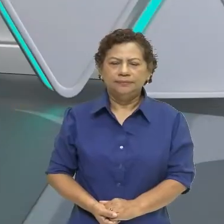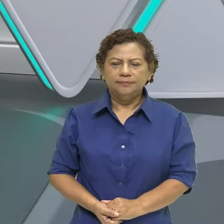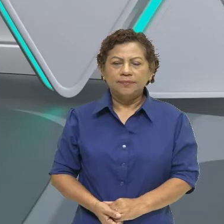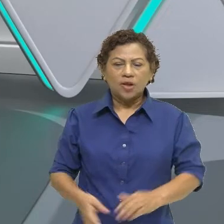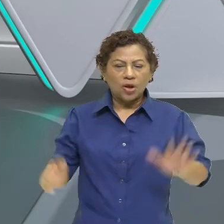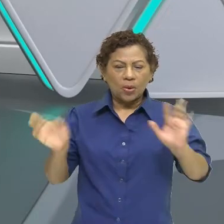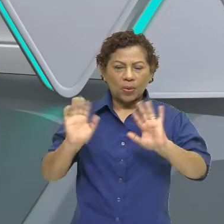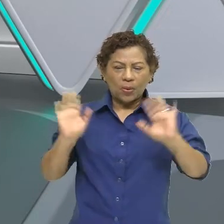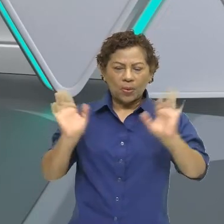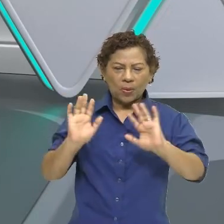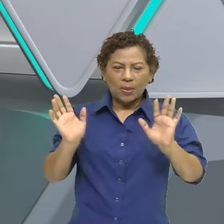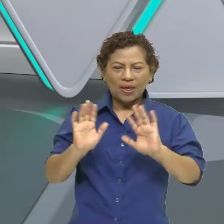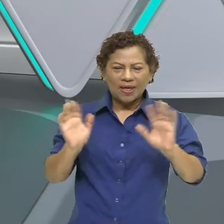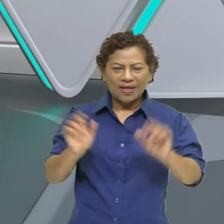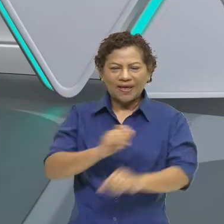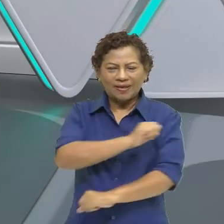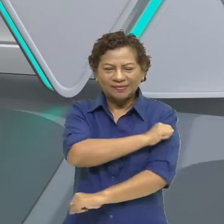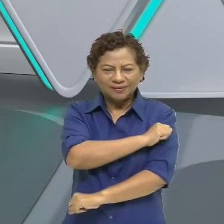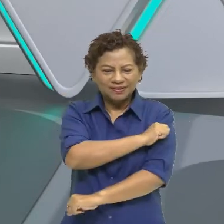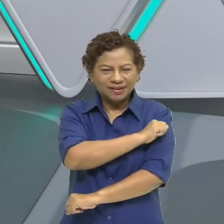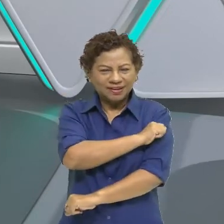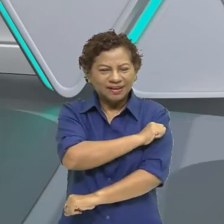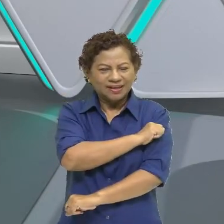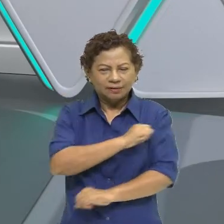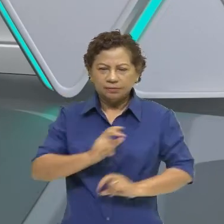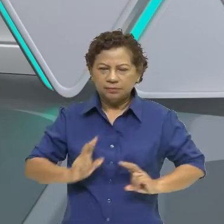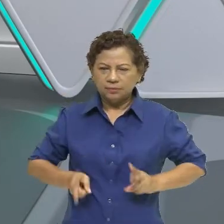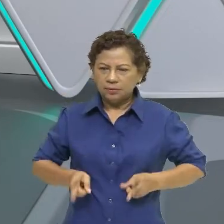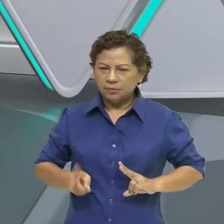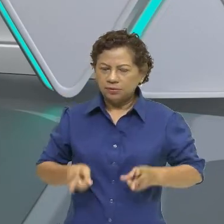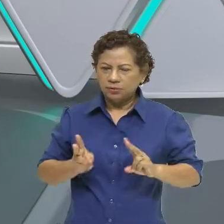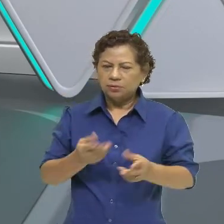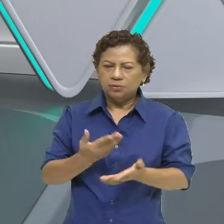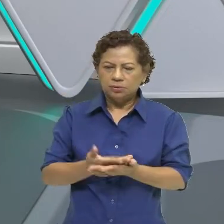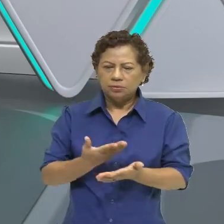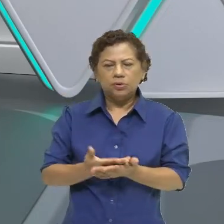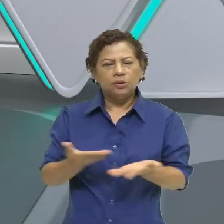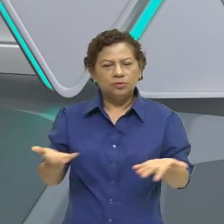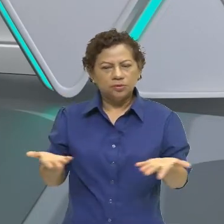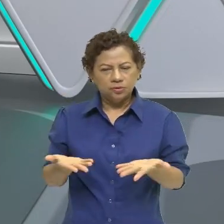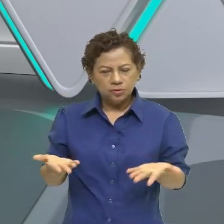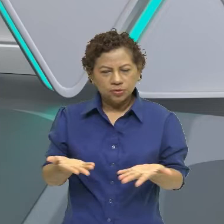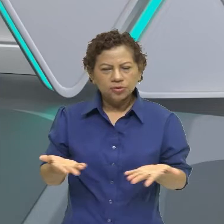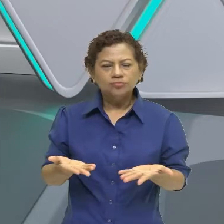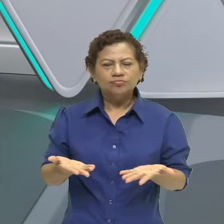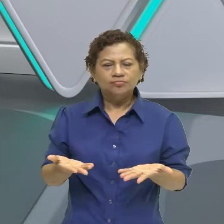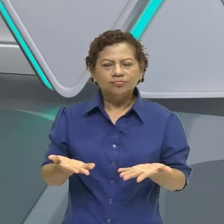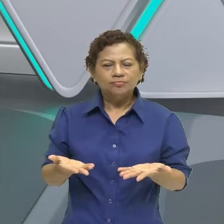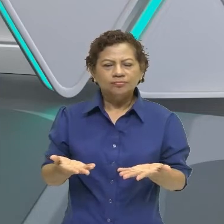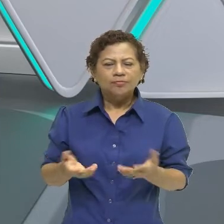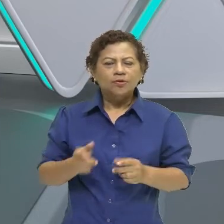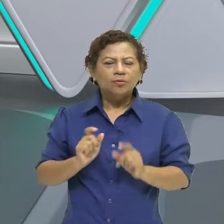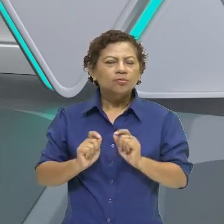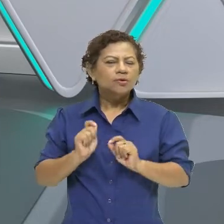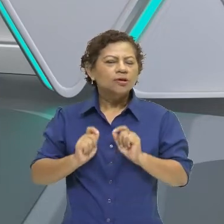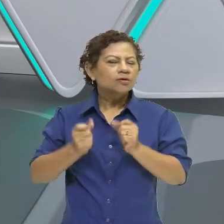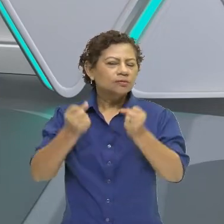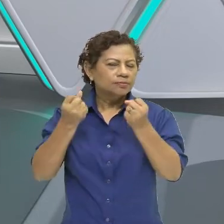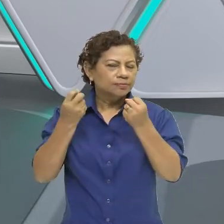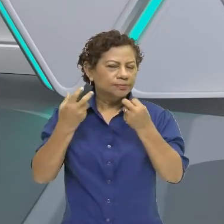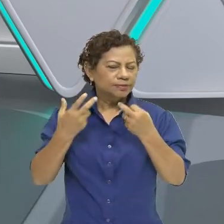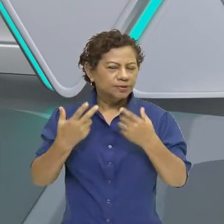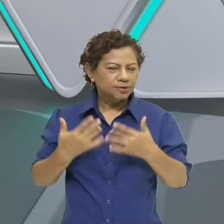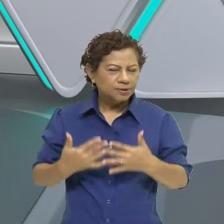Olá, meus queridos artistas, vamos dar continuidade à nossa aula de hoje. E é uma aula que a gente está falando, né,